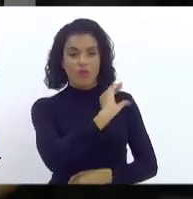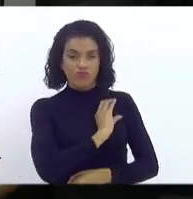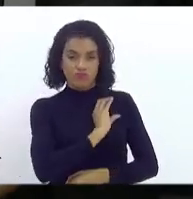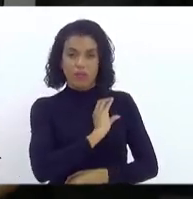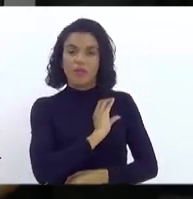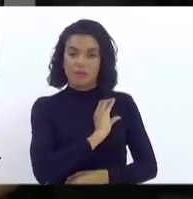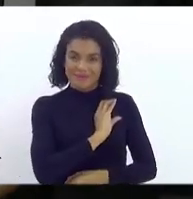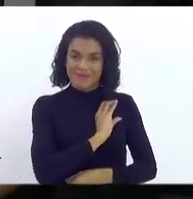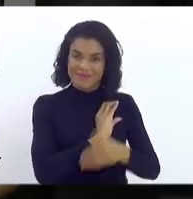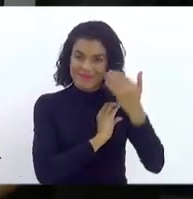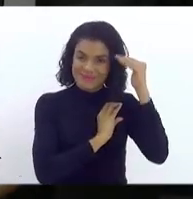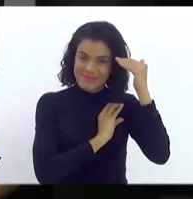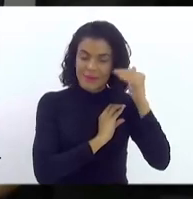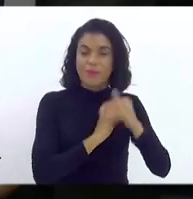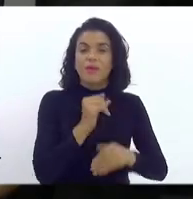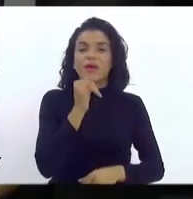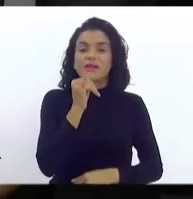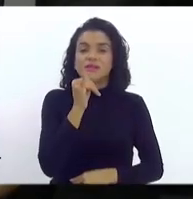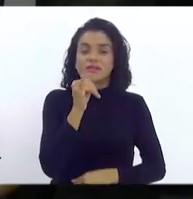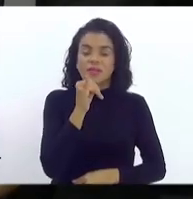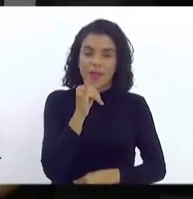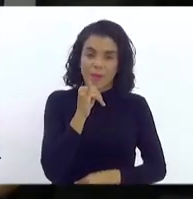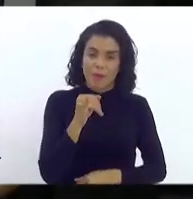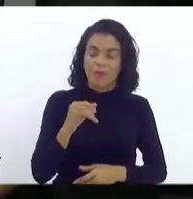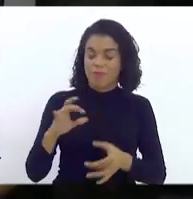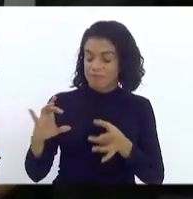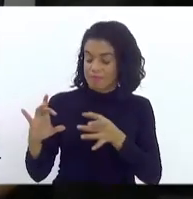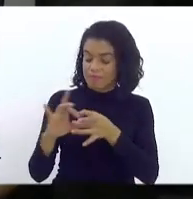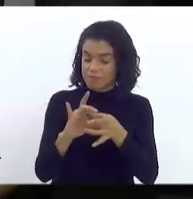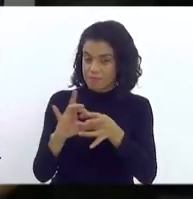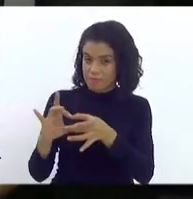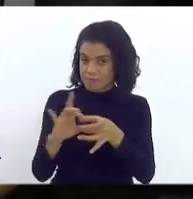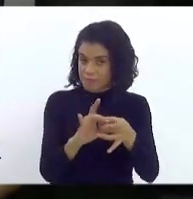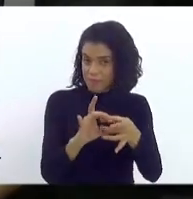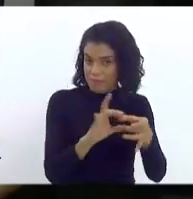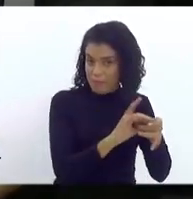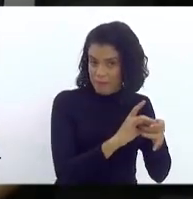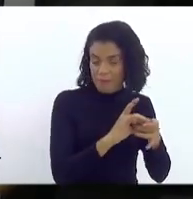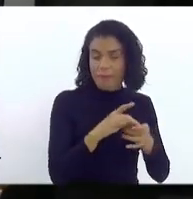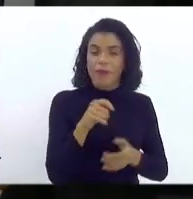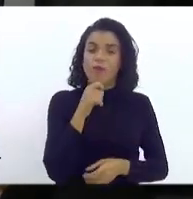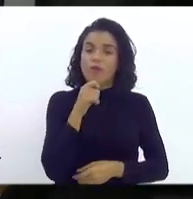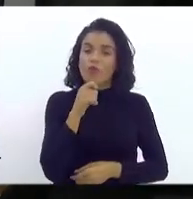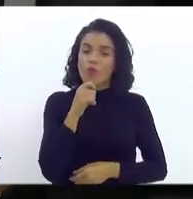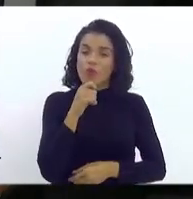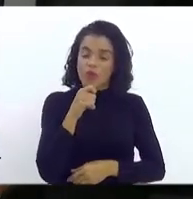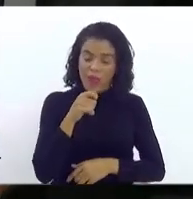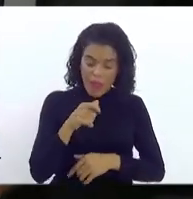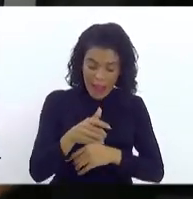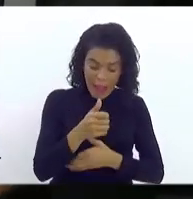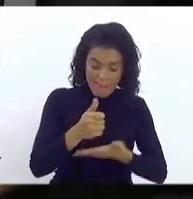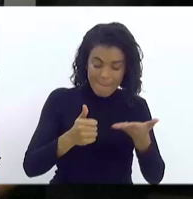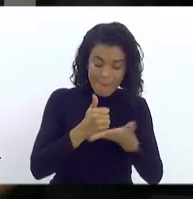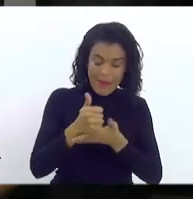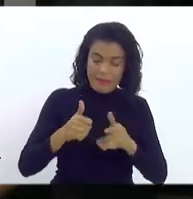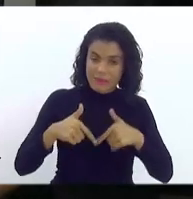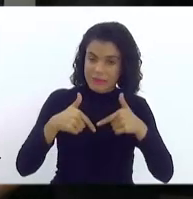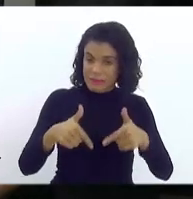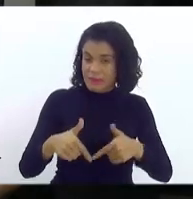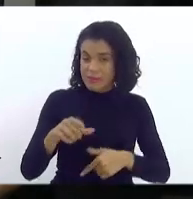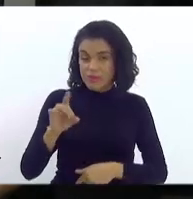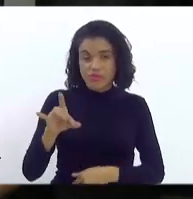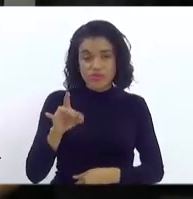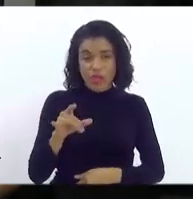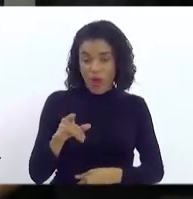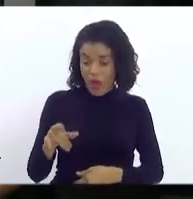isso. Por exemplo, as redes de ativos que já estão depreciados, que não entram na base de ativos, a companhia ela só recebe o gasto